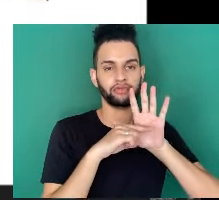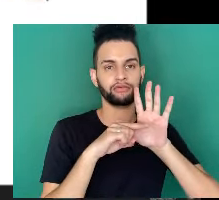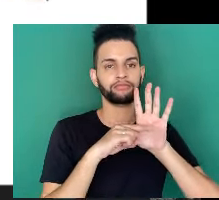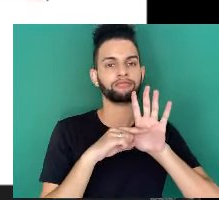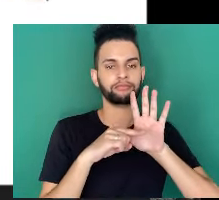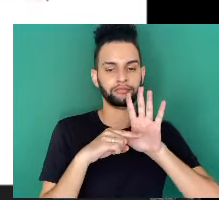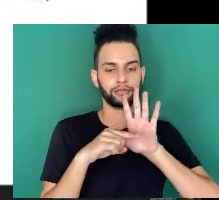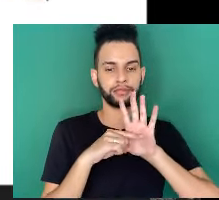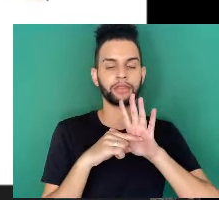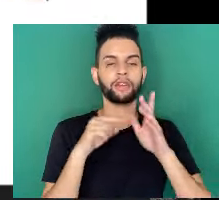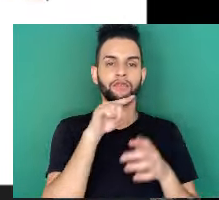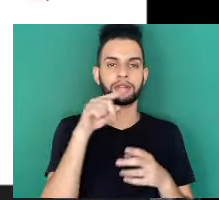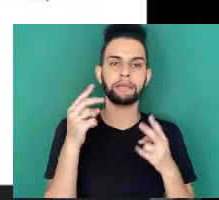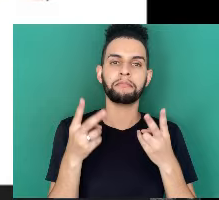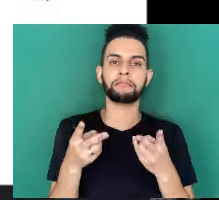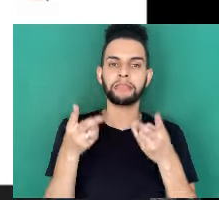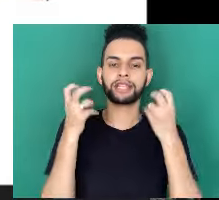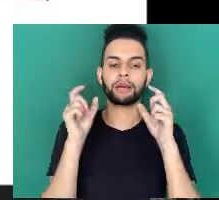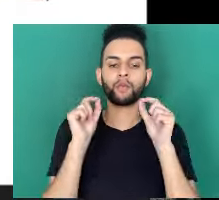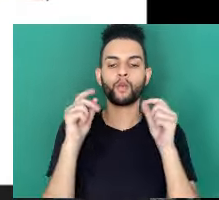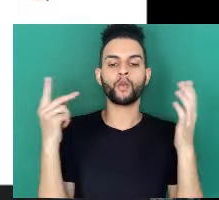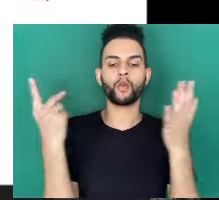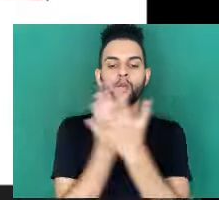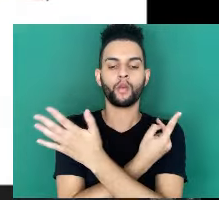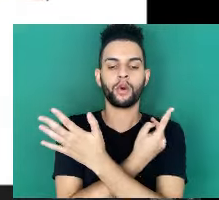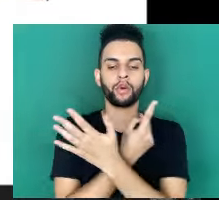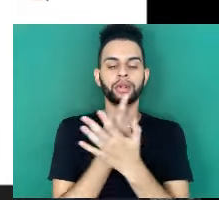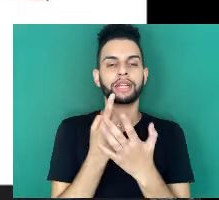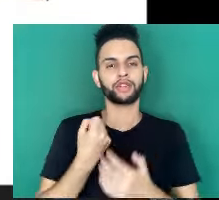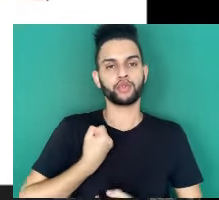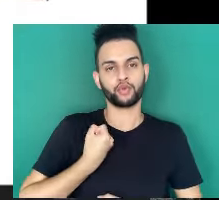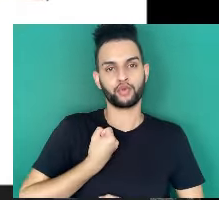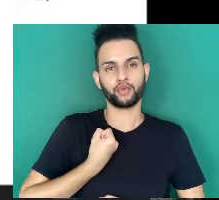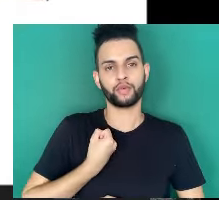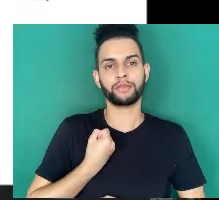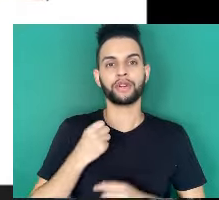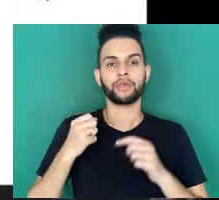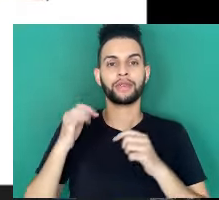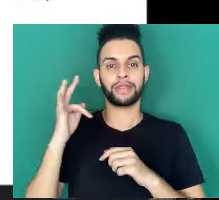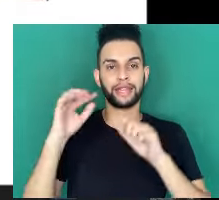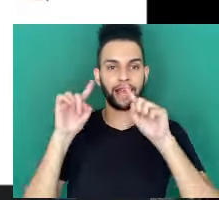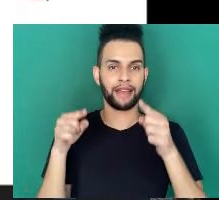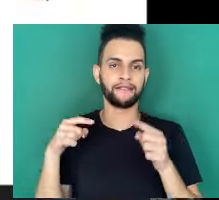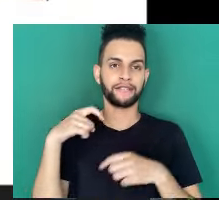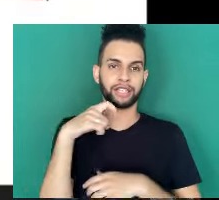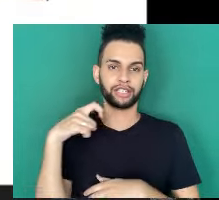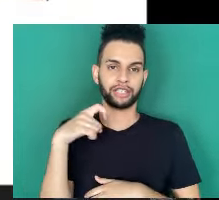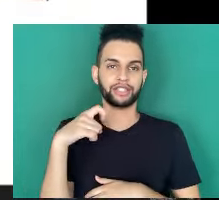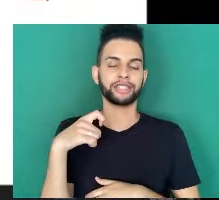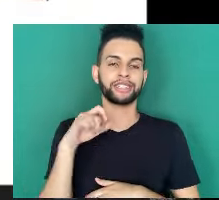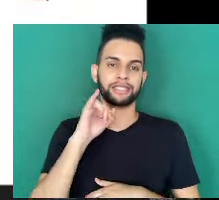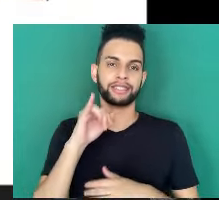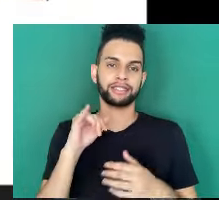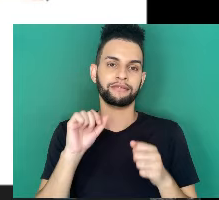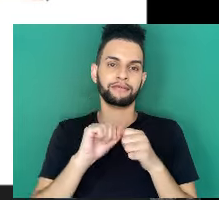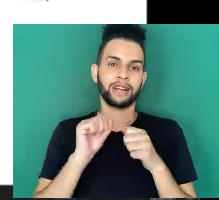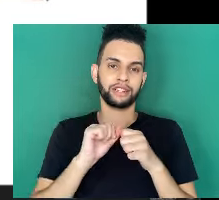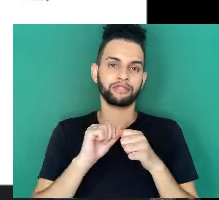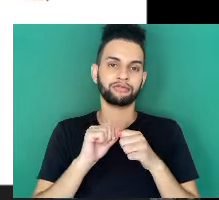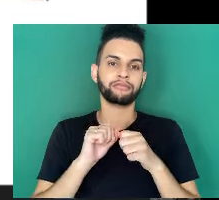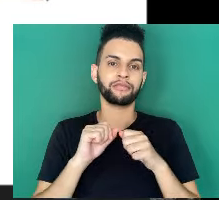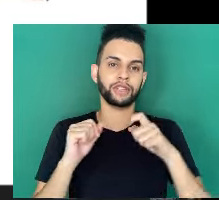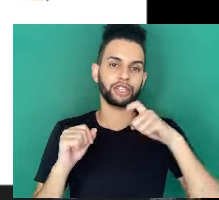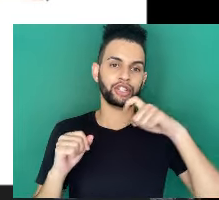cada vez mais, e você vai ver o que acontece com o valor da f quando você faz isso,